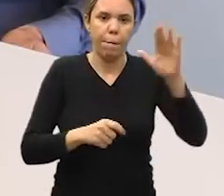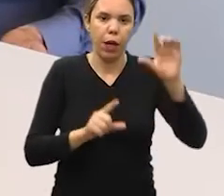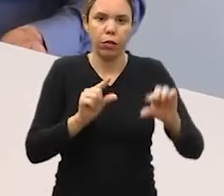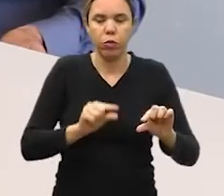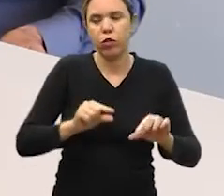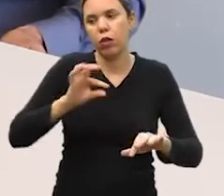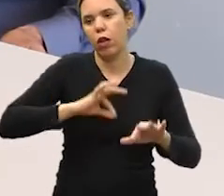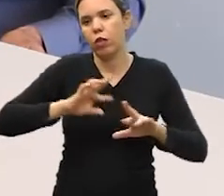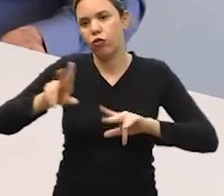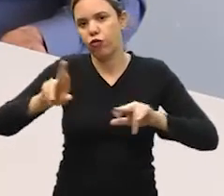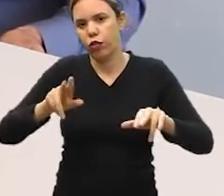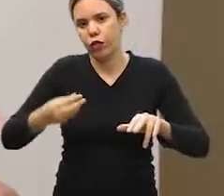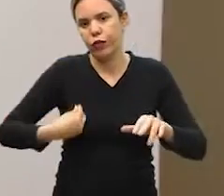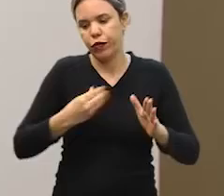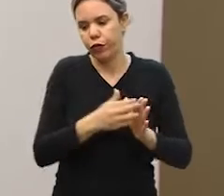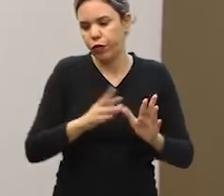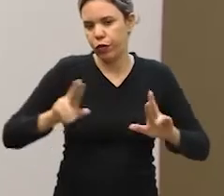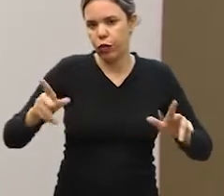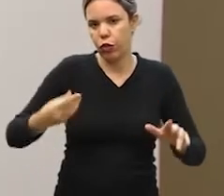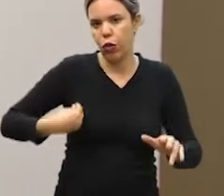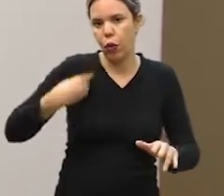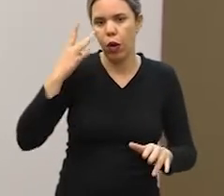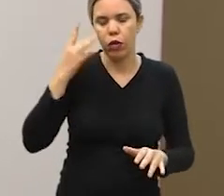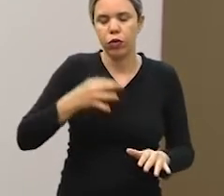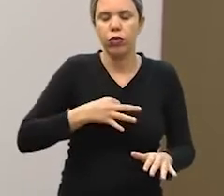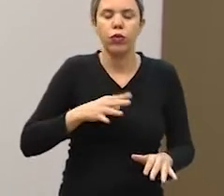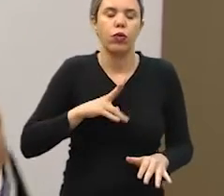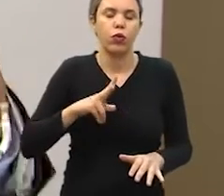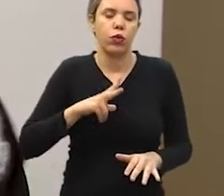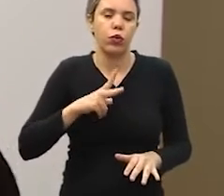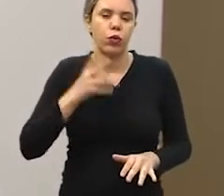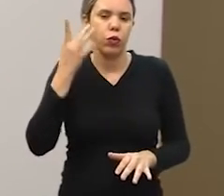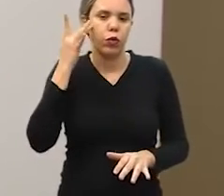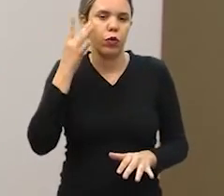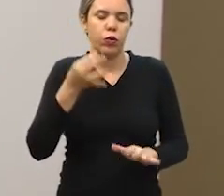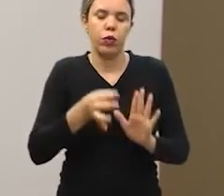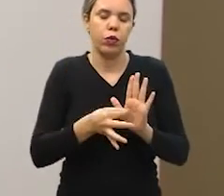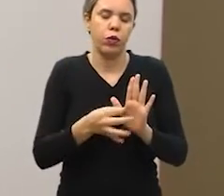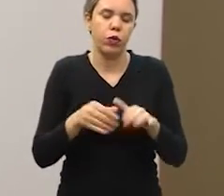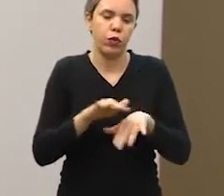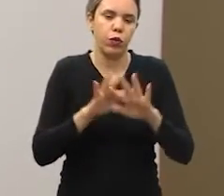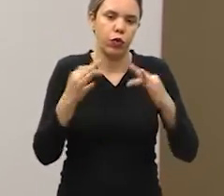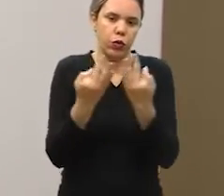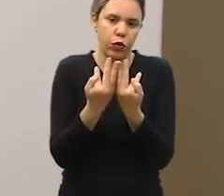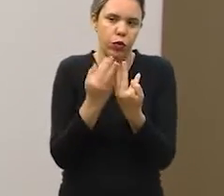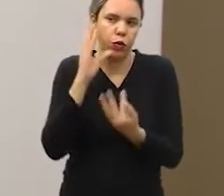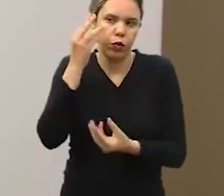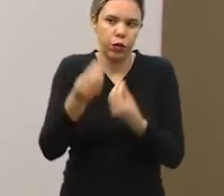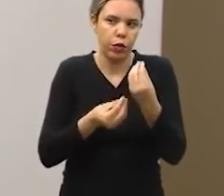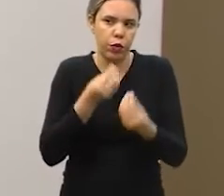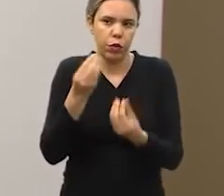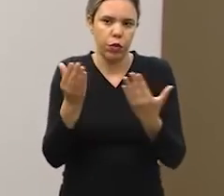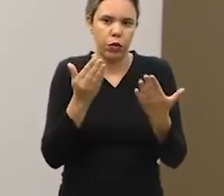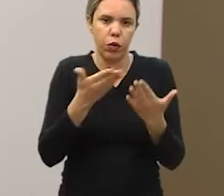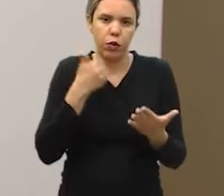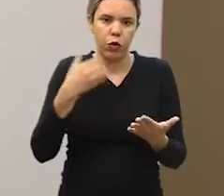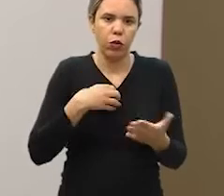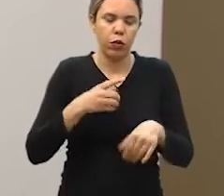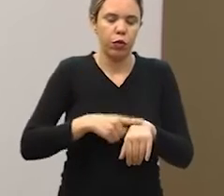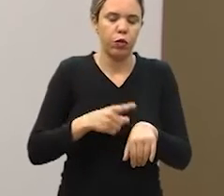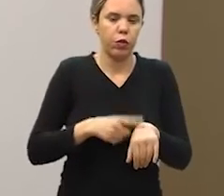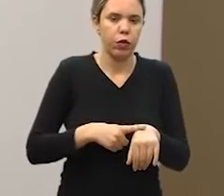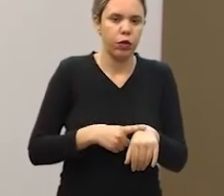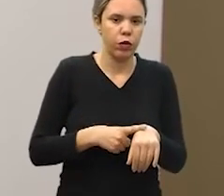numa fase diferente de vida. Eu particularmente recomendo que a família converse e entenda qual que é o melhor